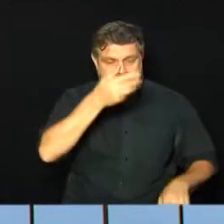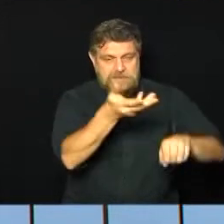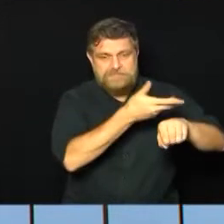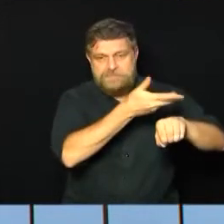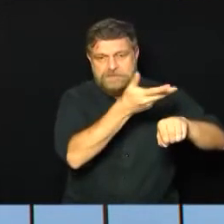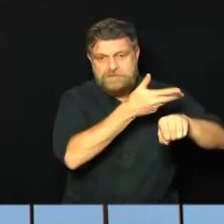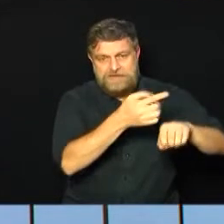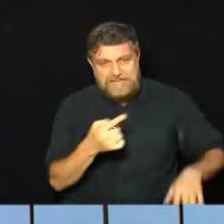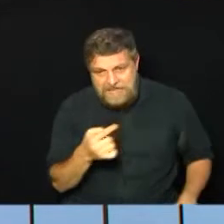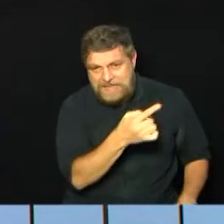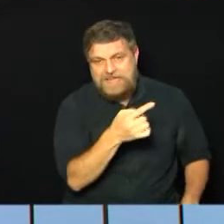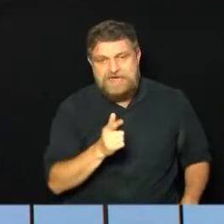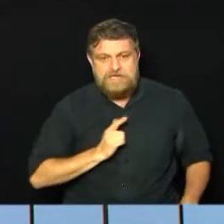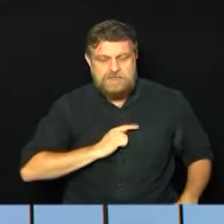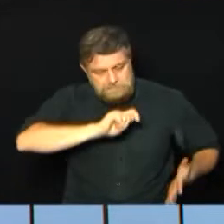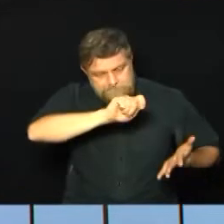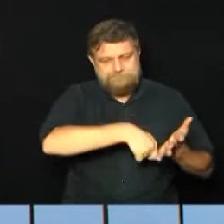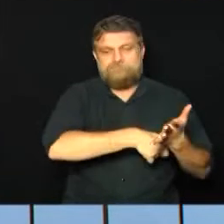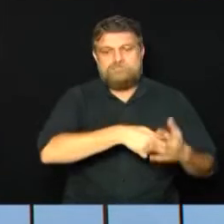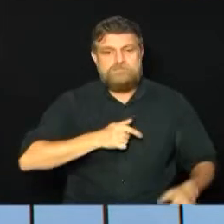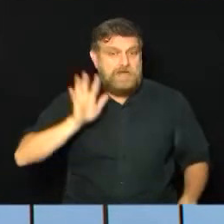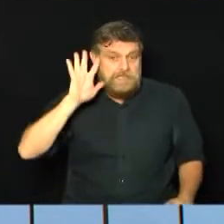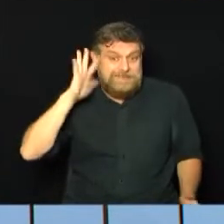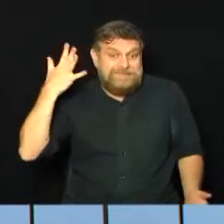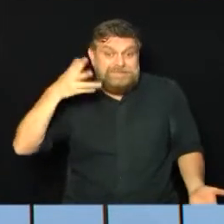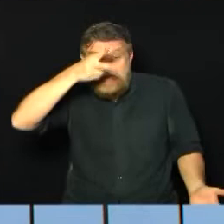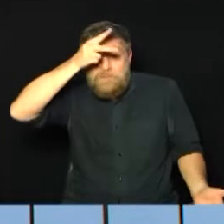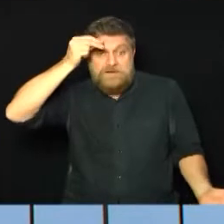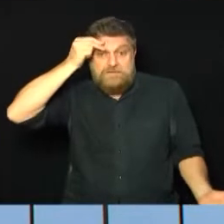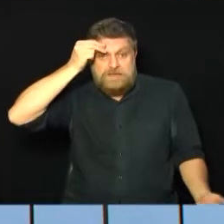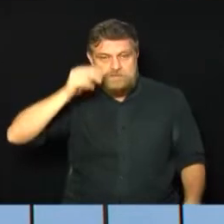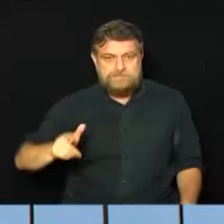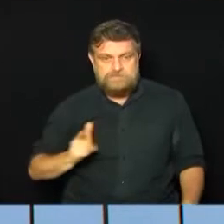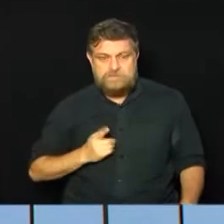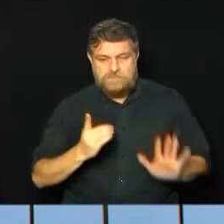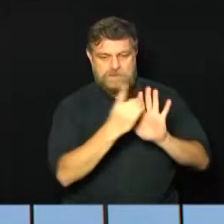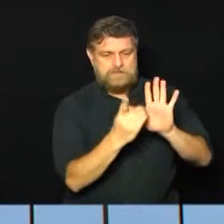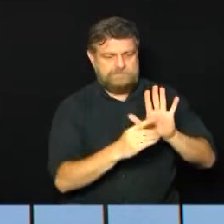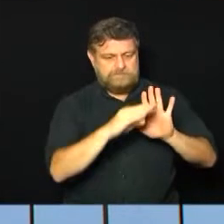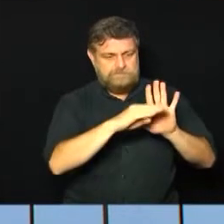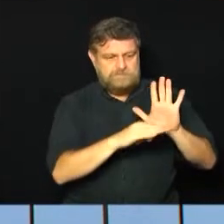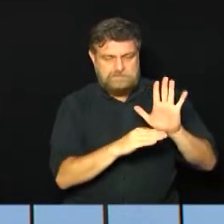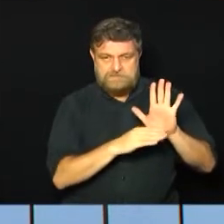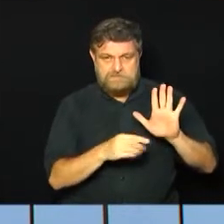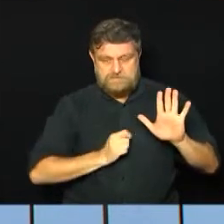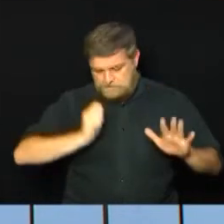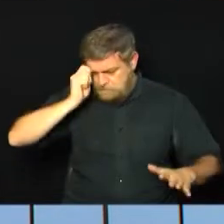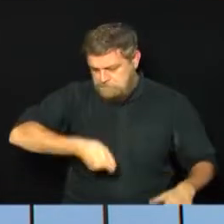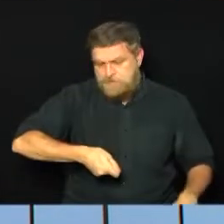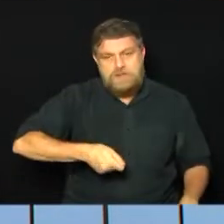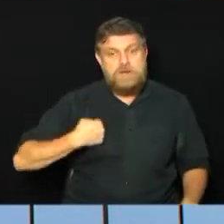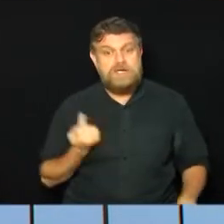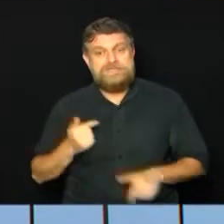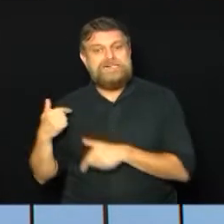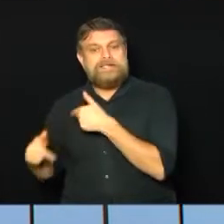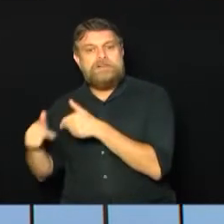coisa acontecer, que tem o poder da caneta, poder decisório, e a maioria, às vezes, por decreto, que não passa nem por lei. E às vezes, a gente trabalha